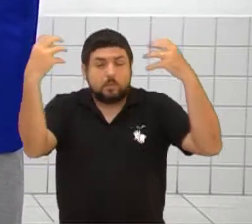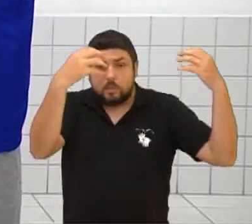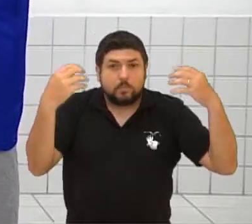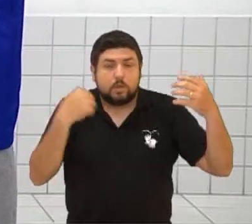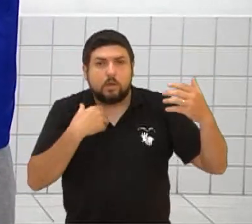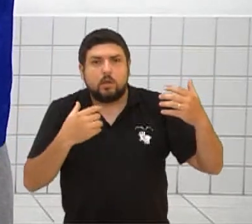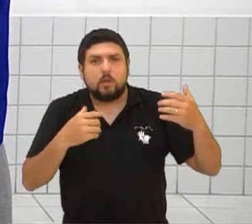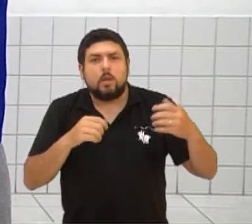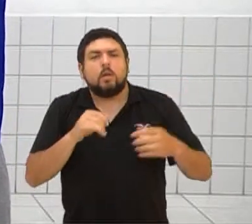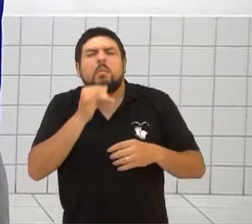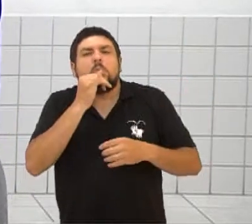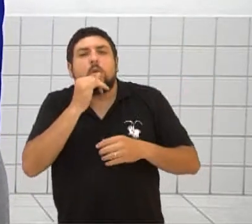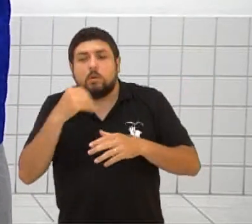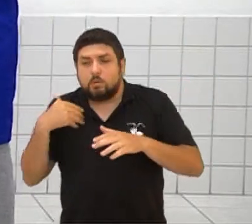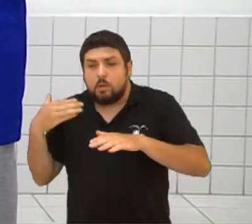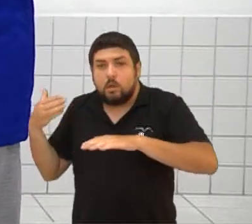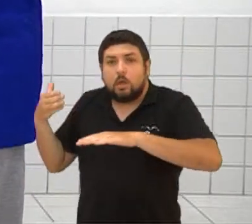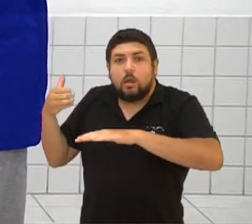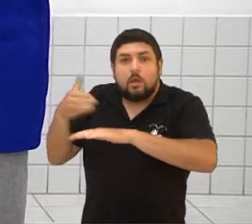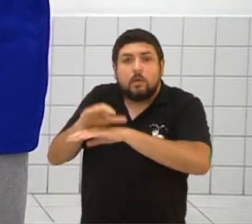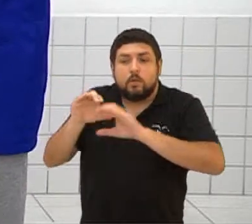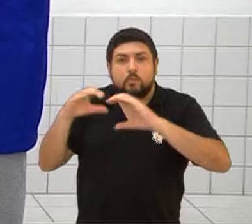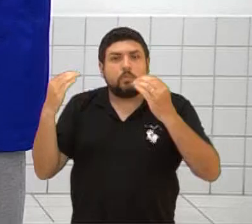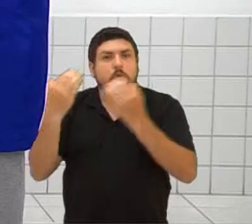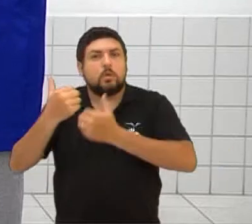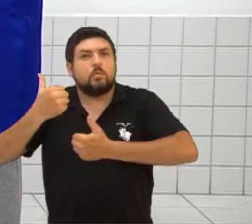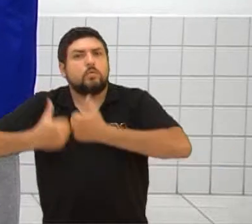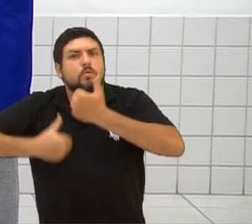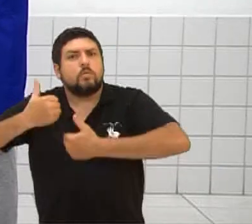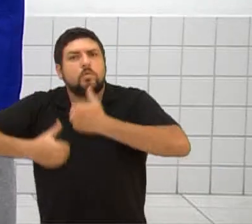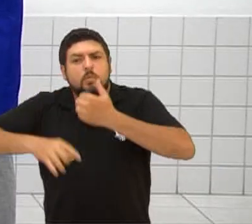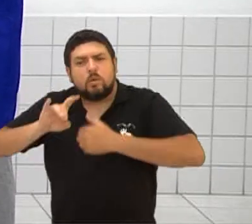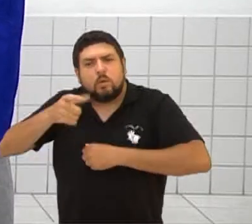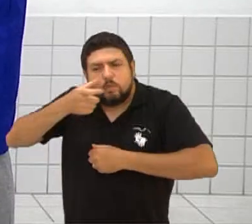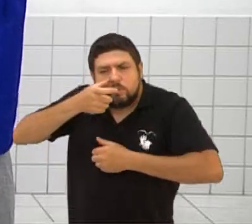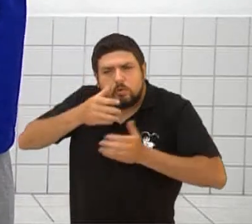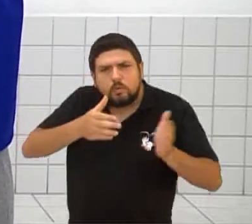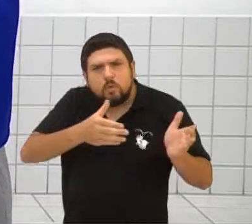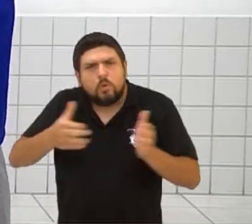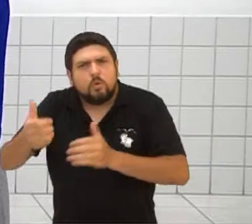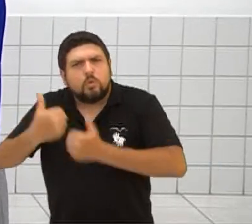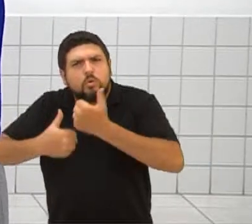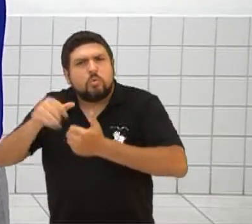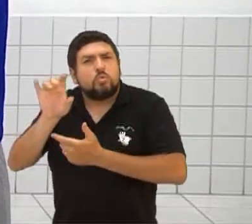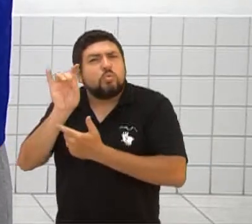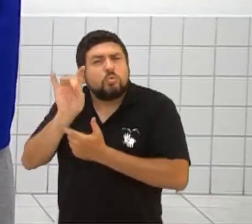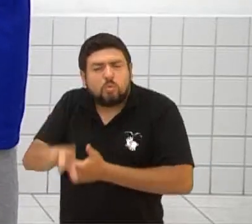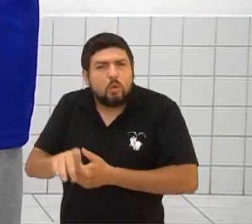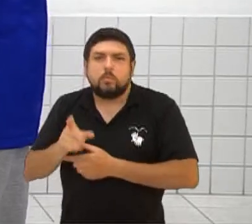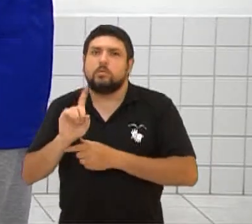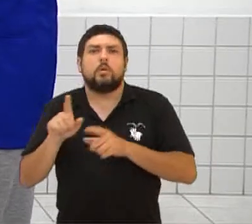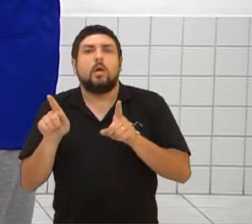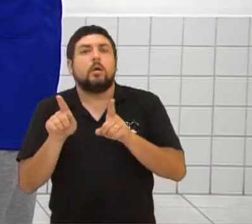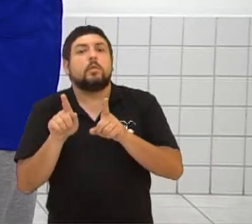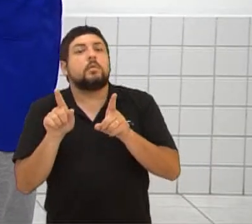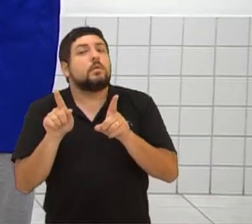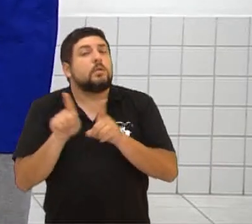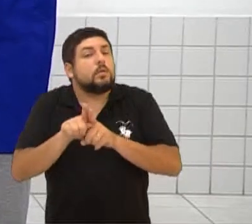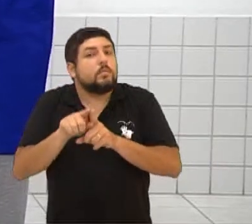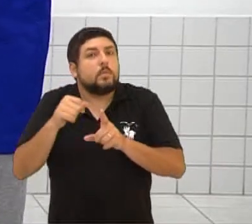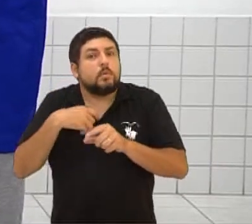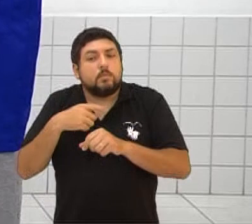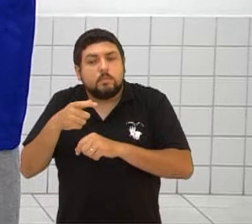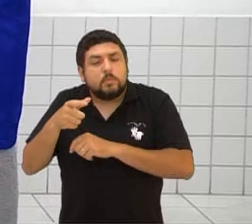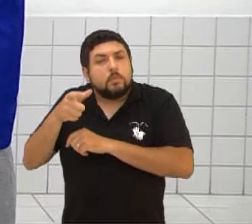no estádio de futebol não é só pelo jogo. Muitas vezes quem está no estádio de futebol ou vai numa arena para assistir uma partida de vôlei, não